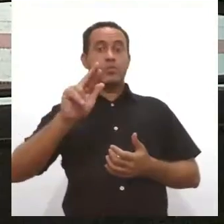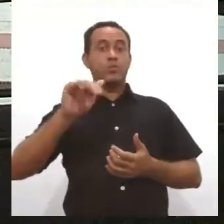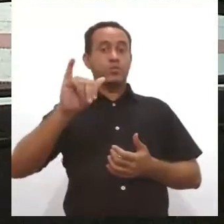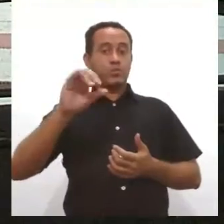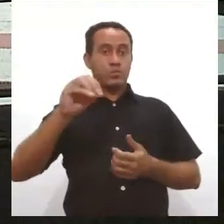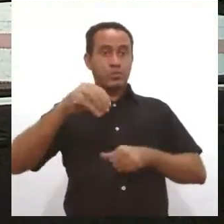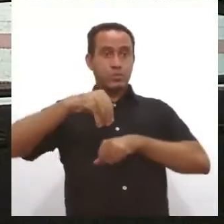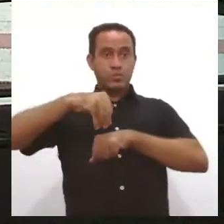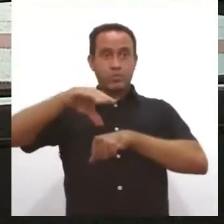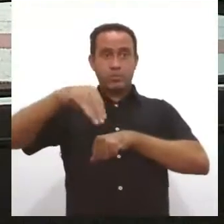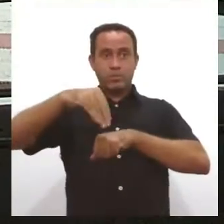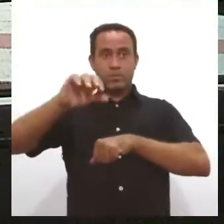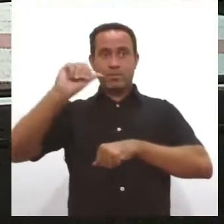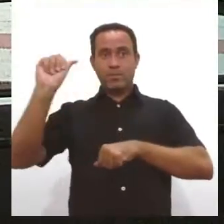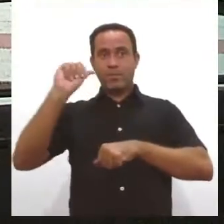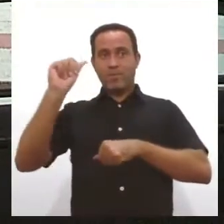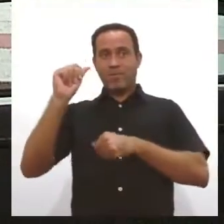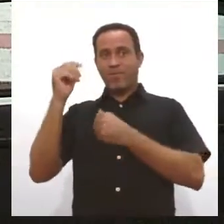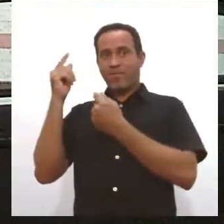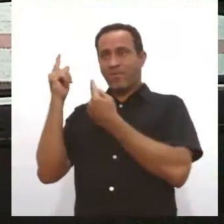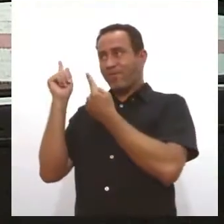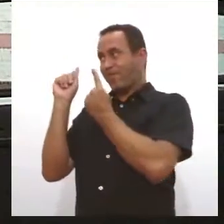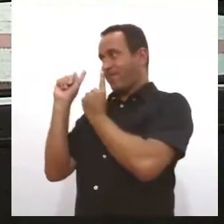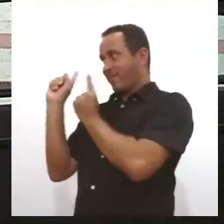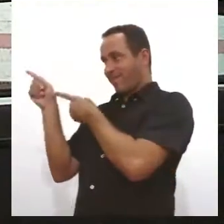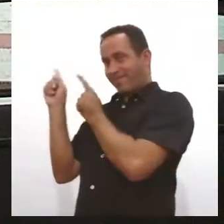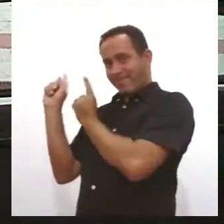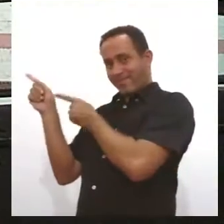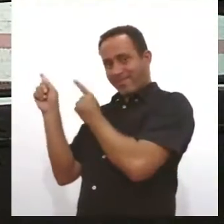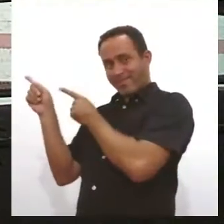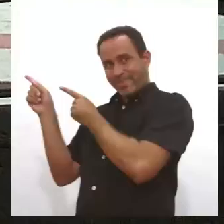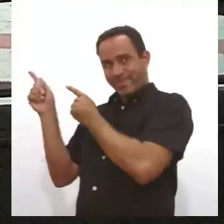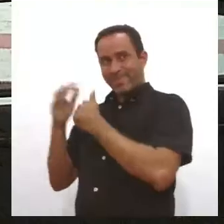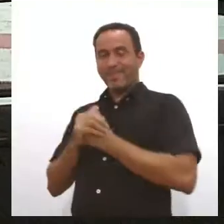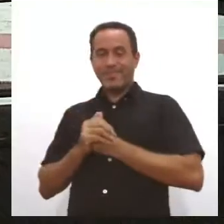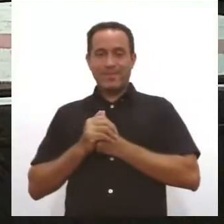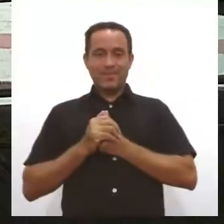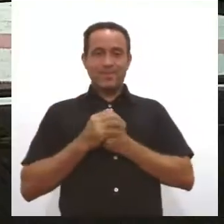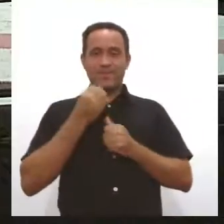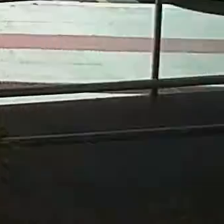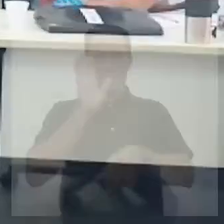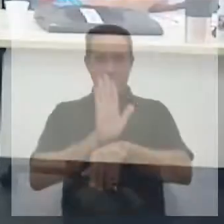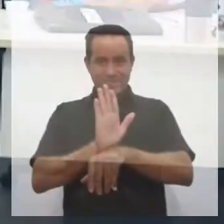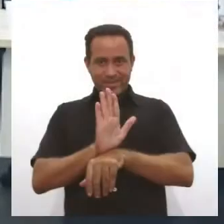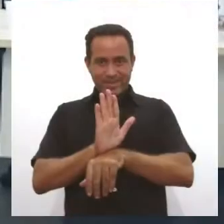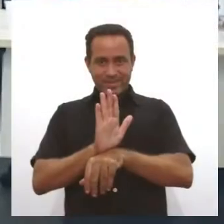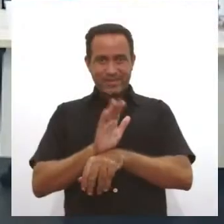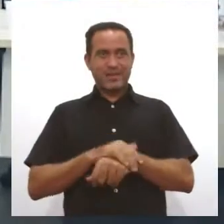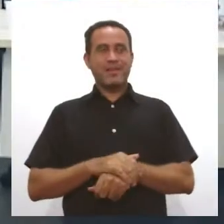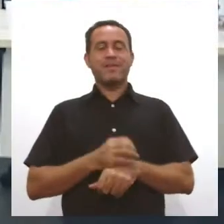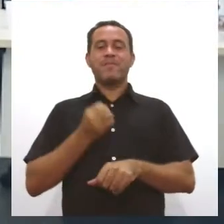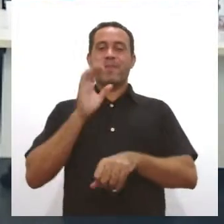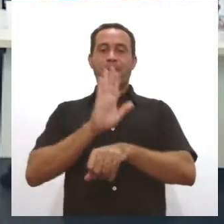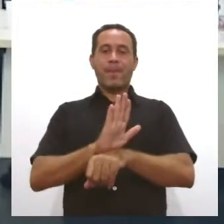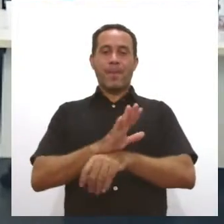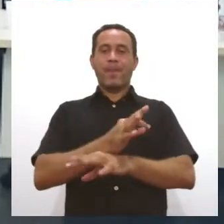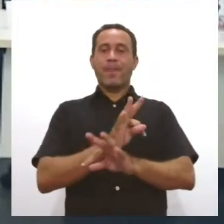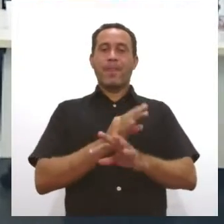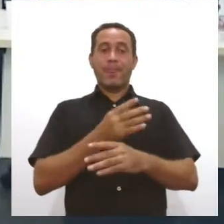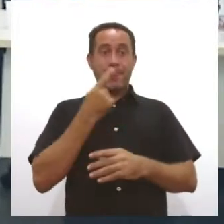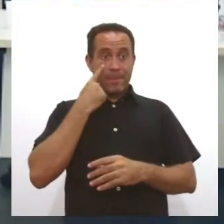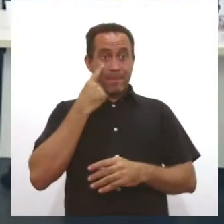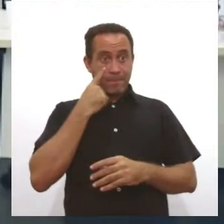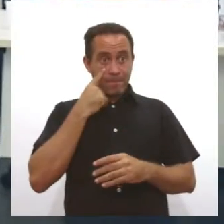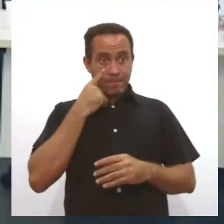traz informações da Assembleia Legislativa de Sergipe. Júnior, boa tarde. Boa tarde. Vamos conferir o